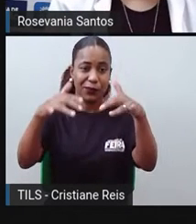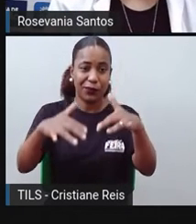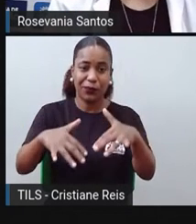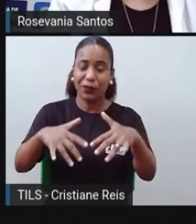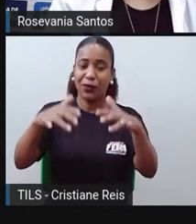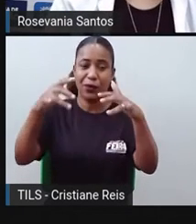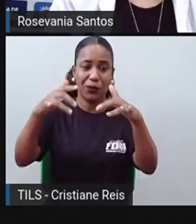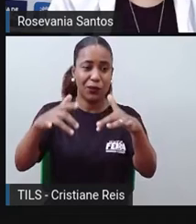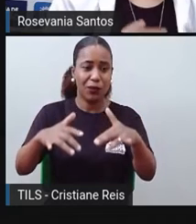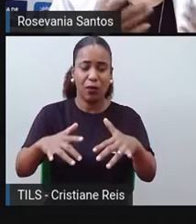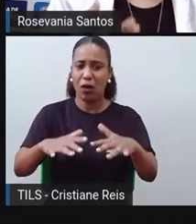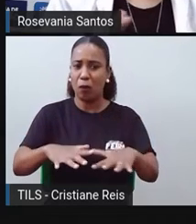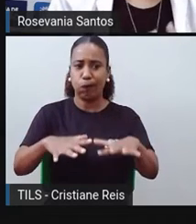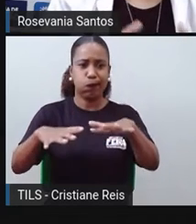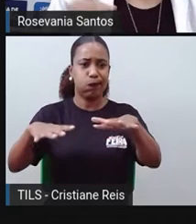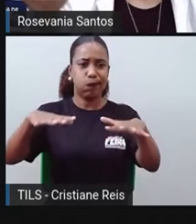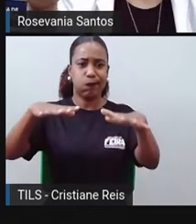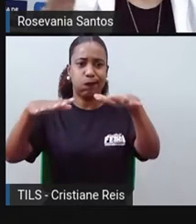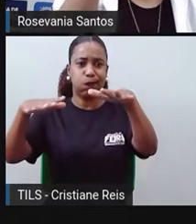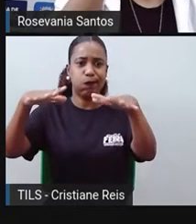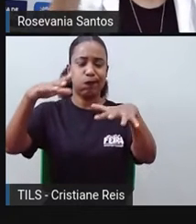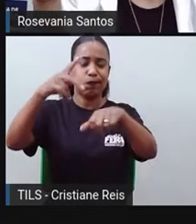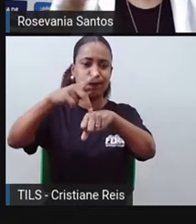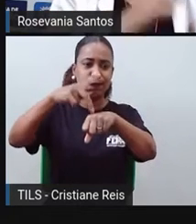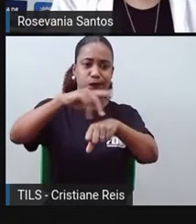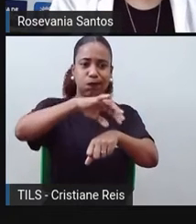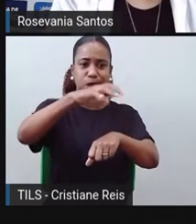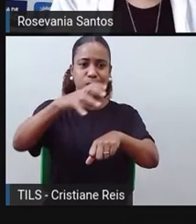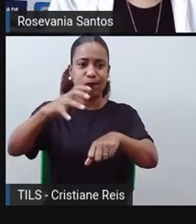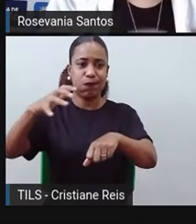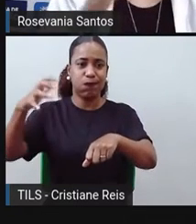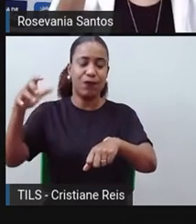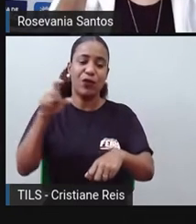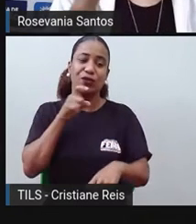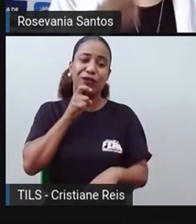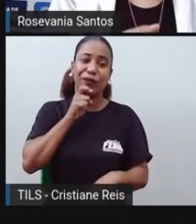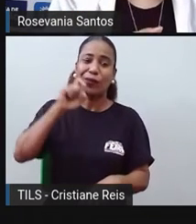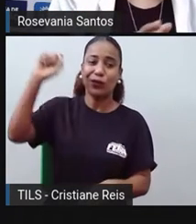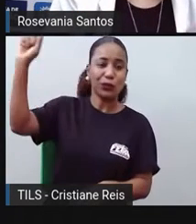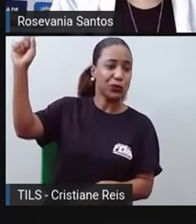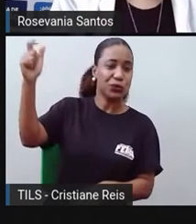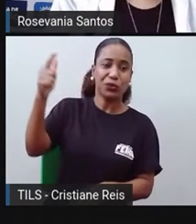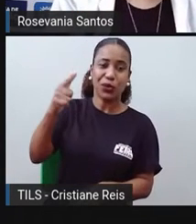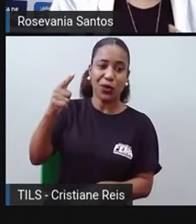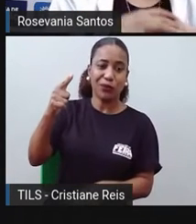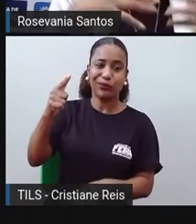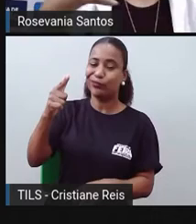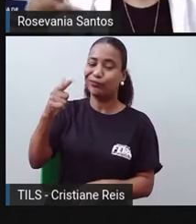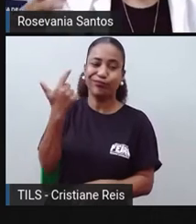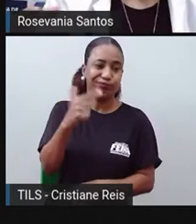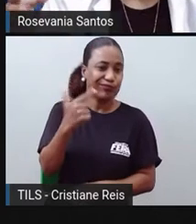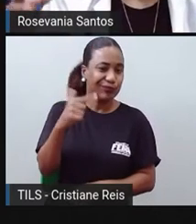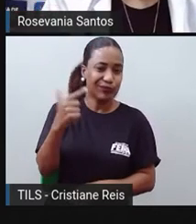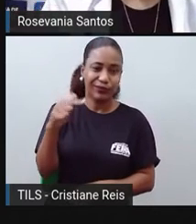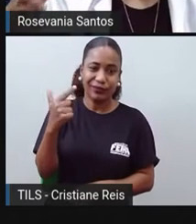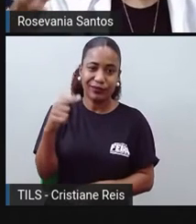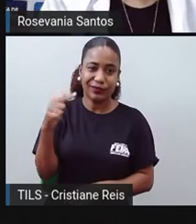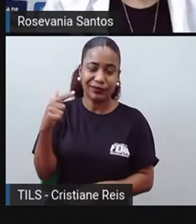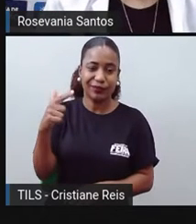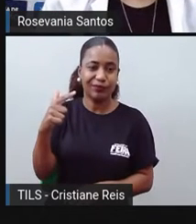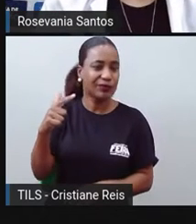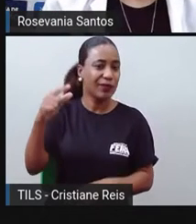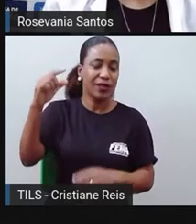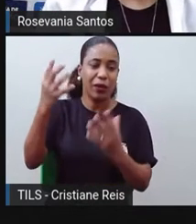de raios solares o tempo todo que ele pega, né? De forma perpendicular, e a gente tem ali um